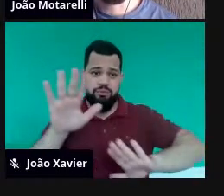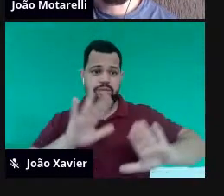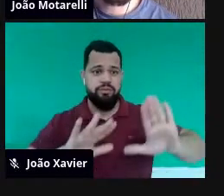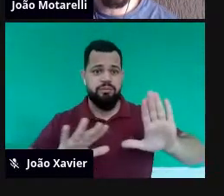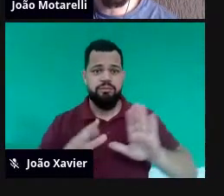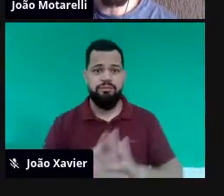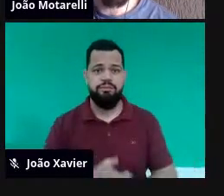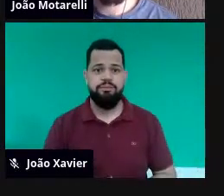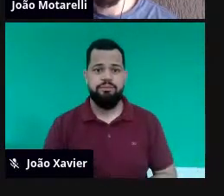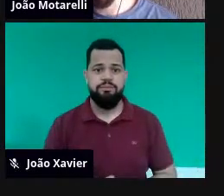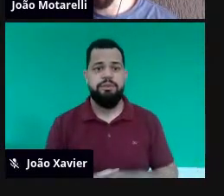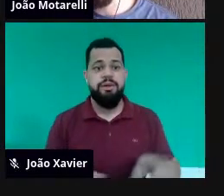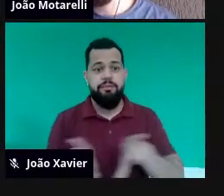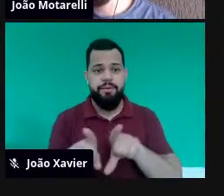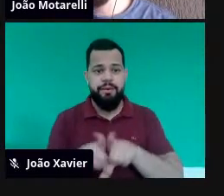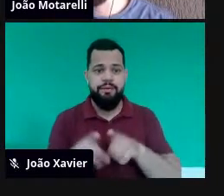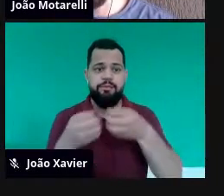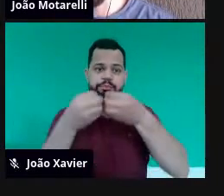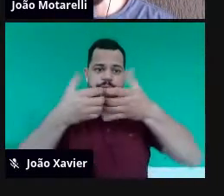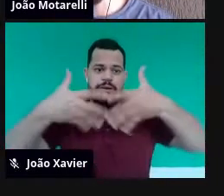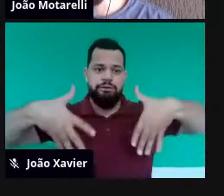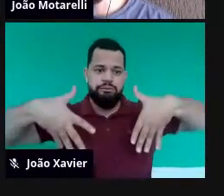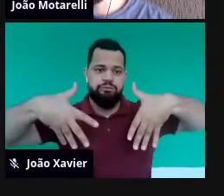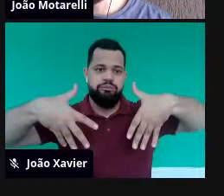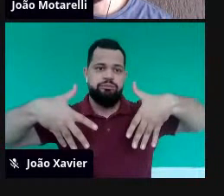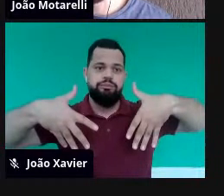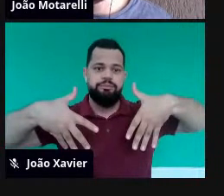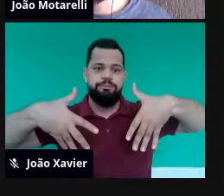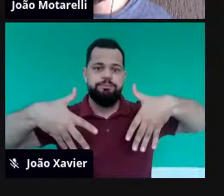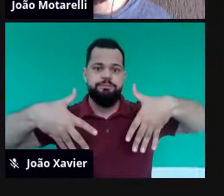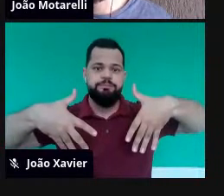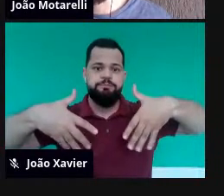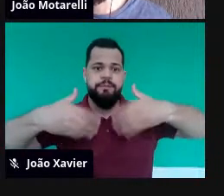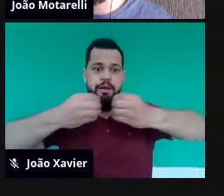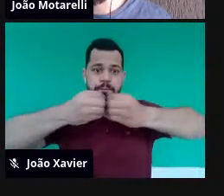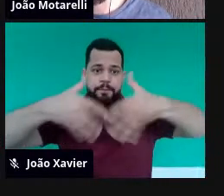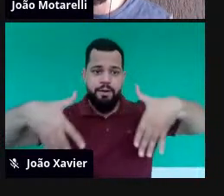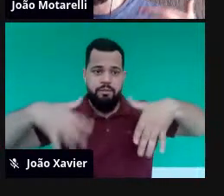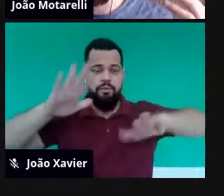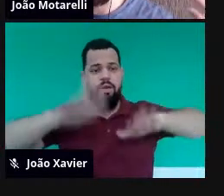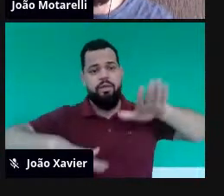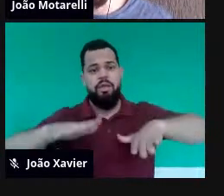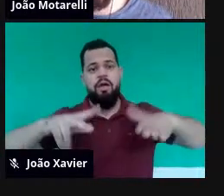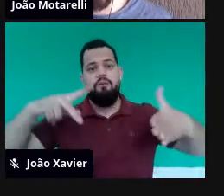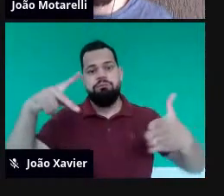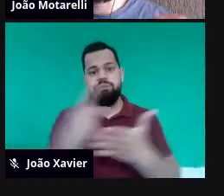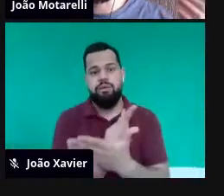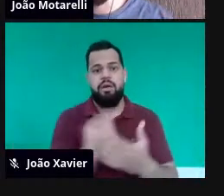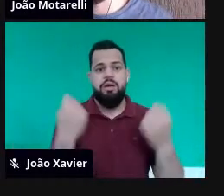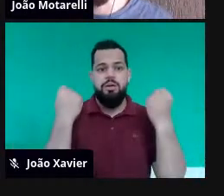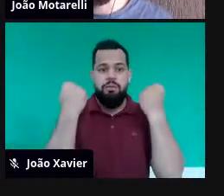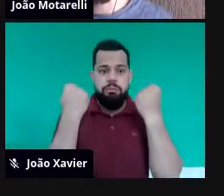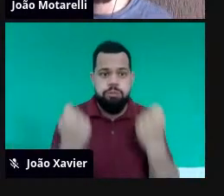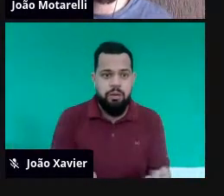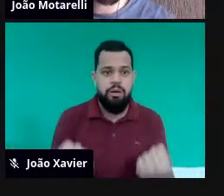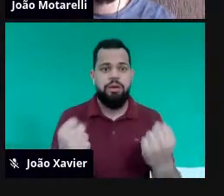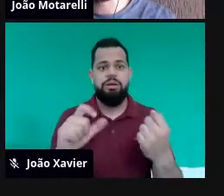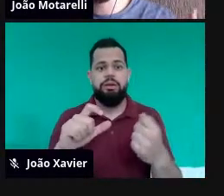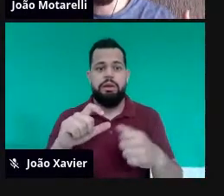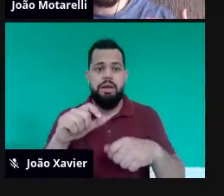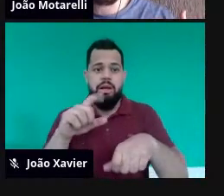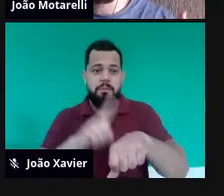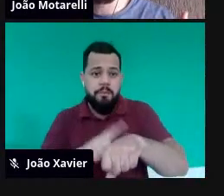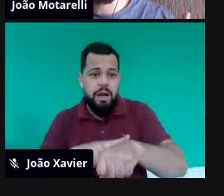transtorno. Lesão é um fator de risco muito prevalente, porque quando os indivíduos lesionam, eles podem ter alteração de peso, de performance, e